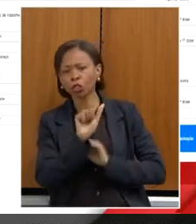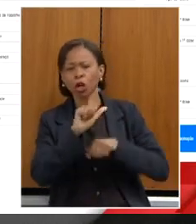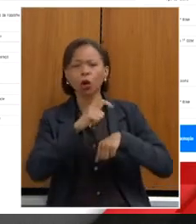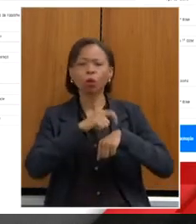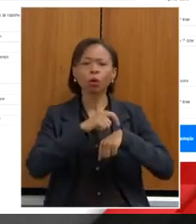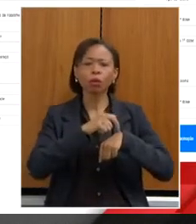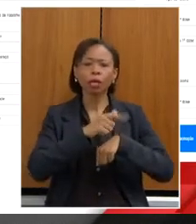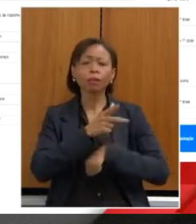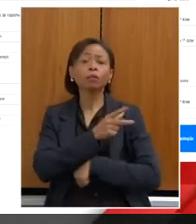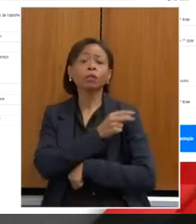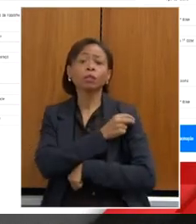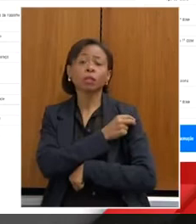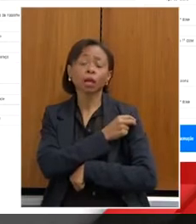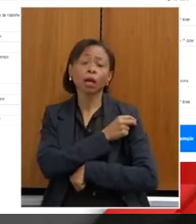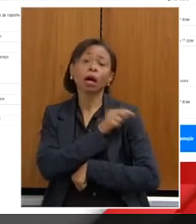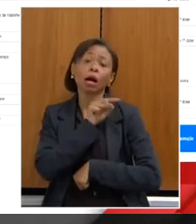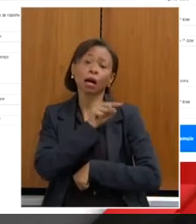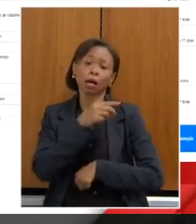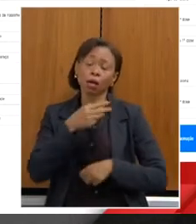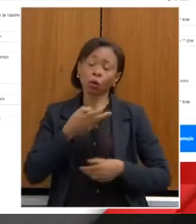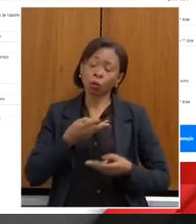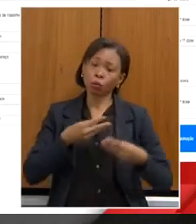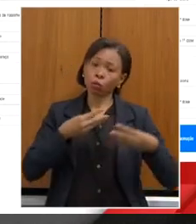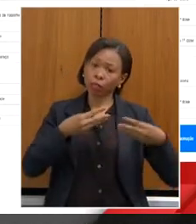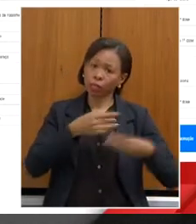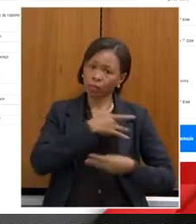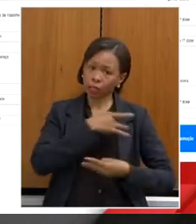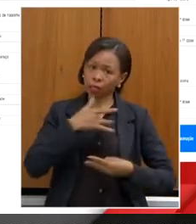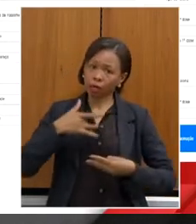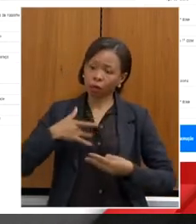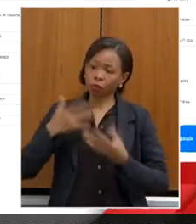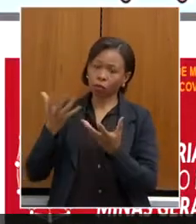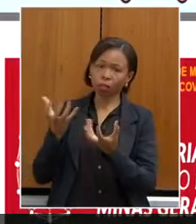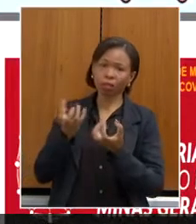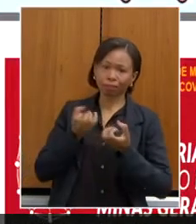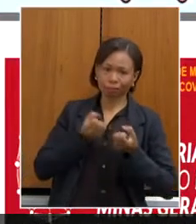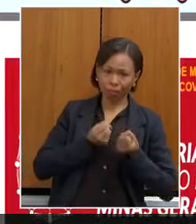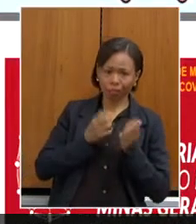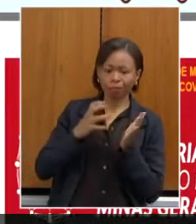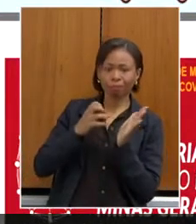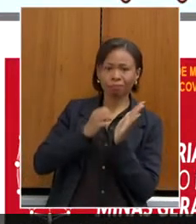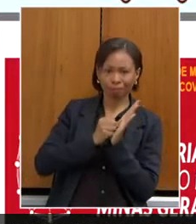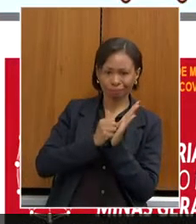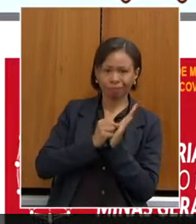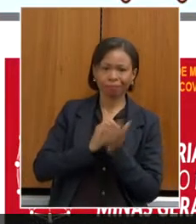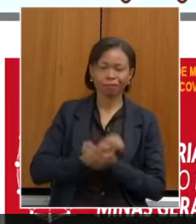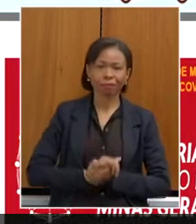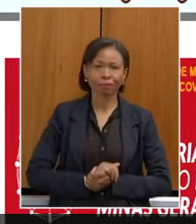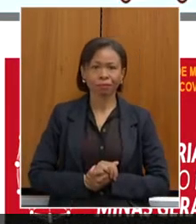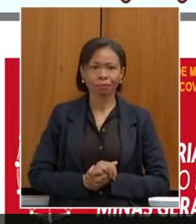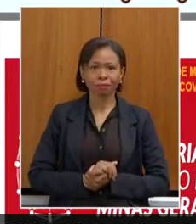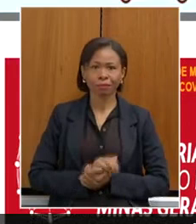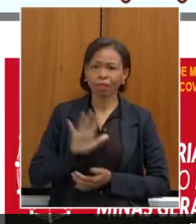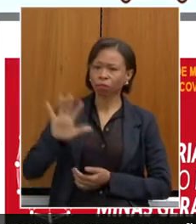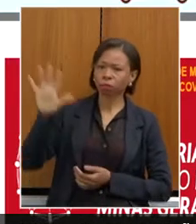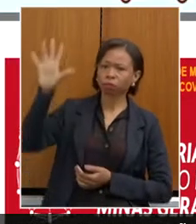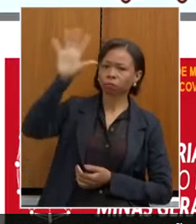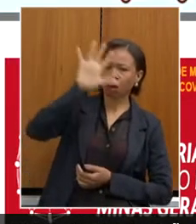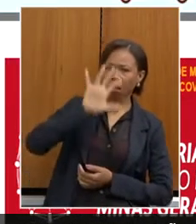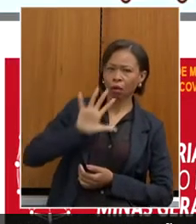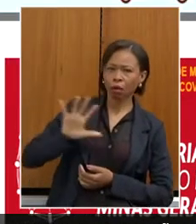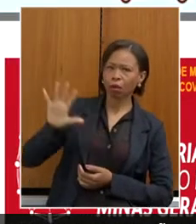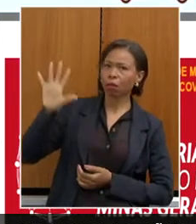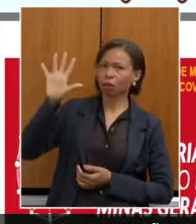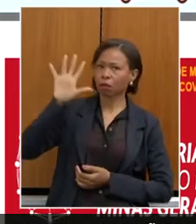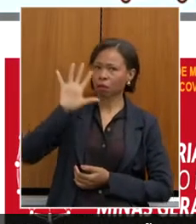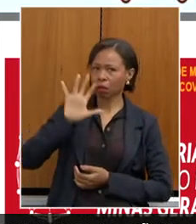E esse dado vai todo para o Ministério da Saúde, de forma integrada. Pode passar. Então, esses todos são os nossos programas, que nós já falamos